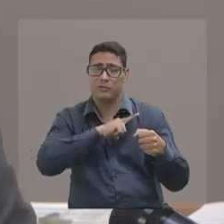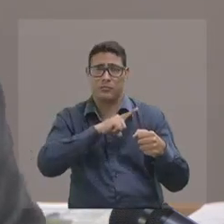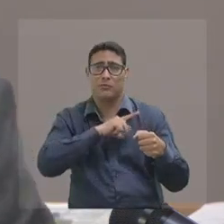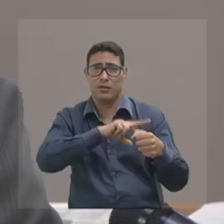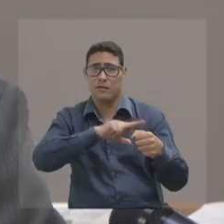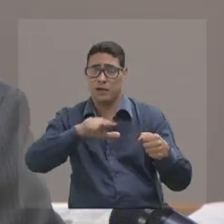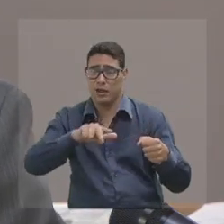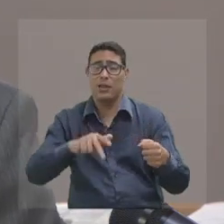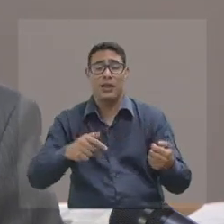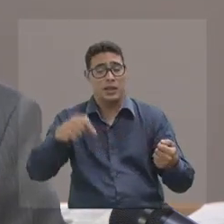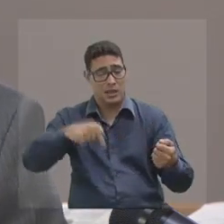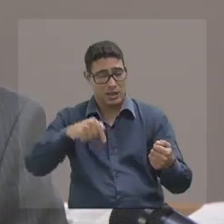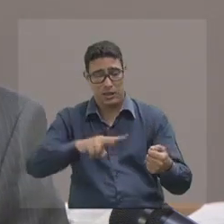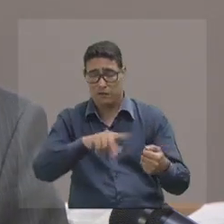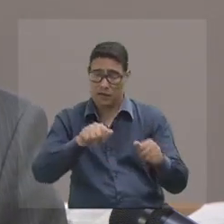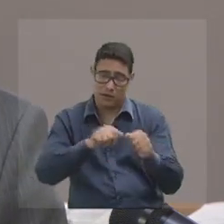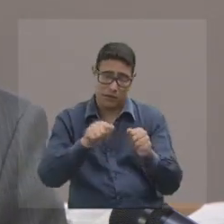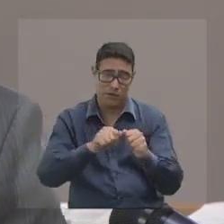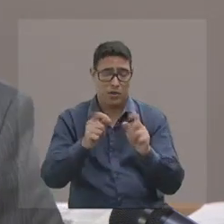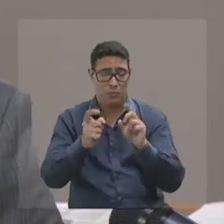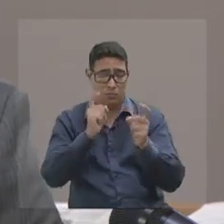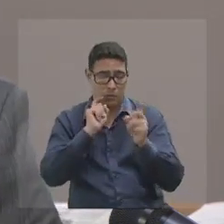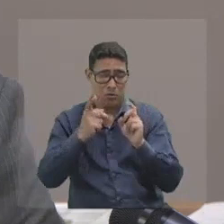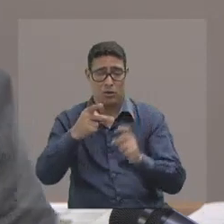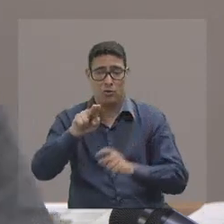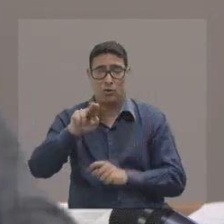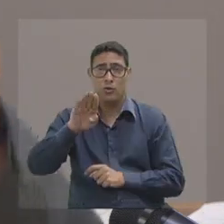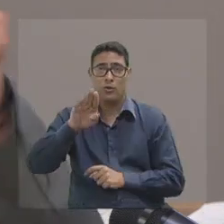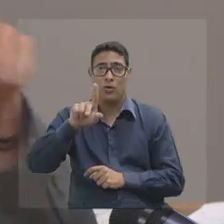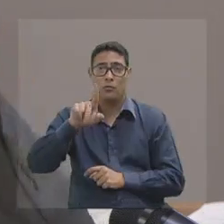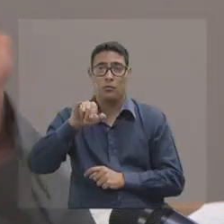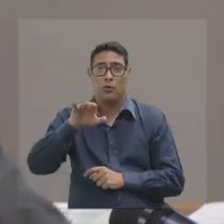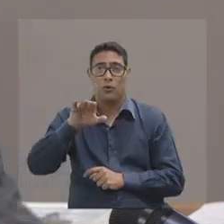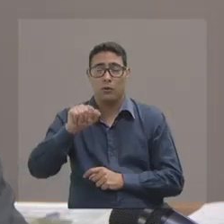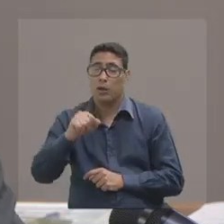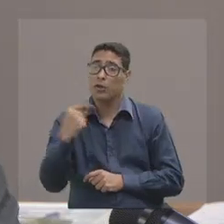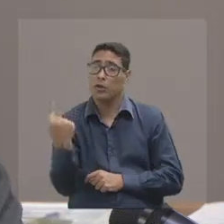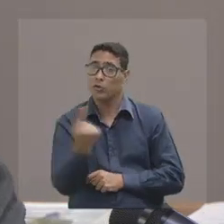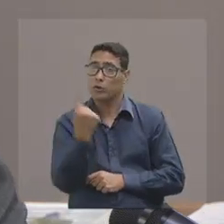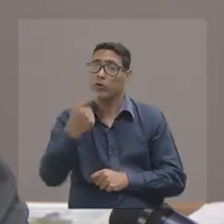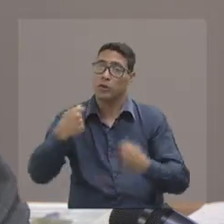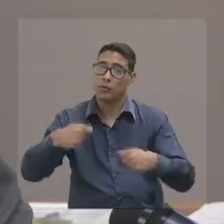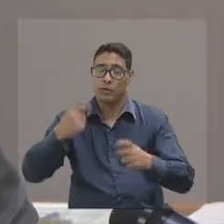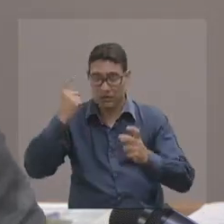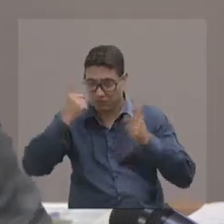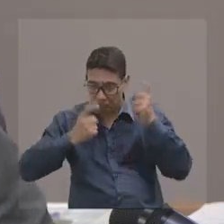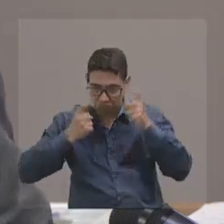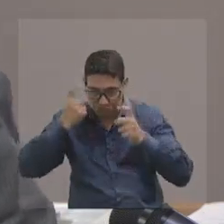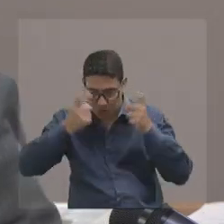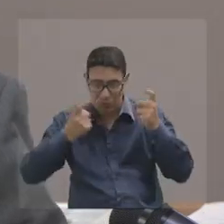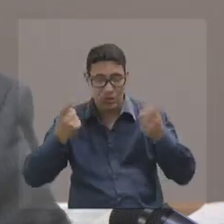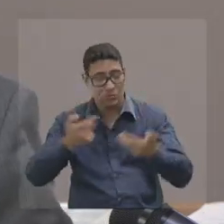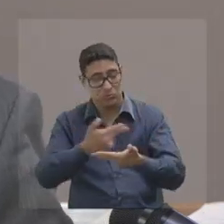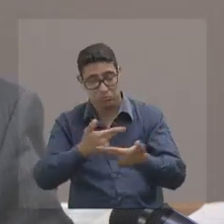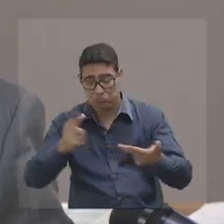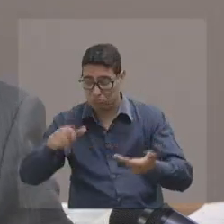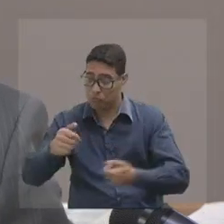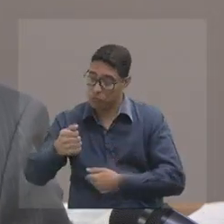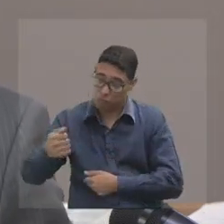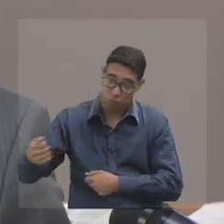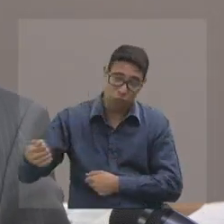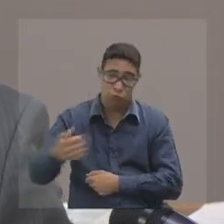faremos aqui uma audiência pública e é um fato que todos nós temos que preocupar aqui que é o novo